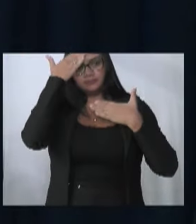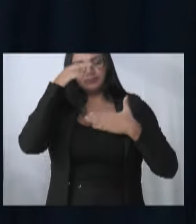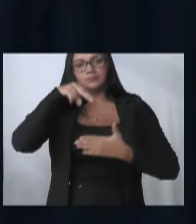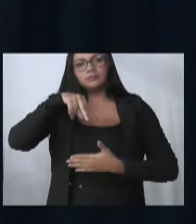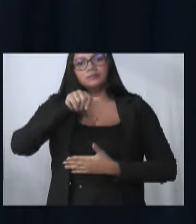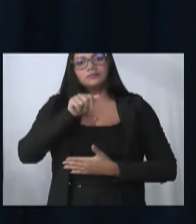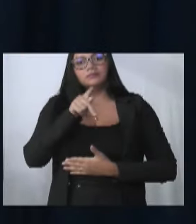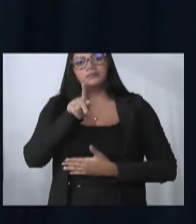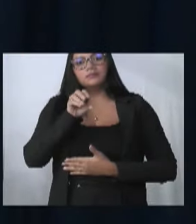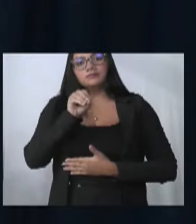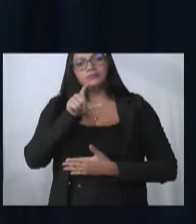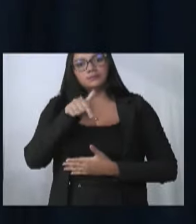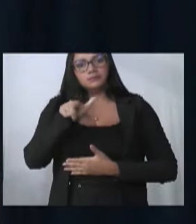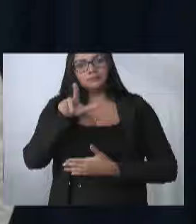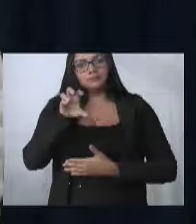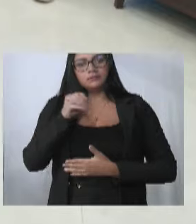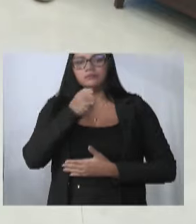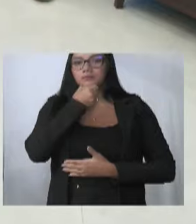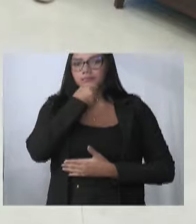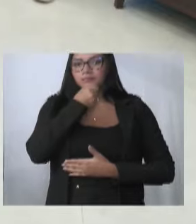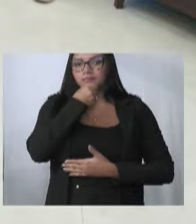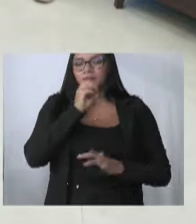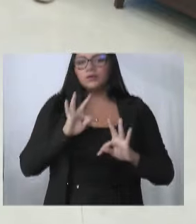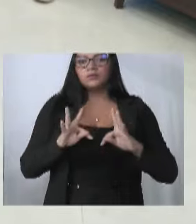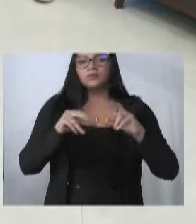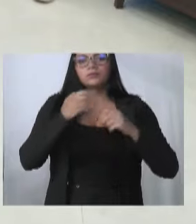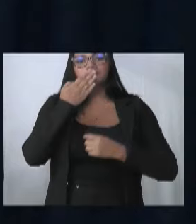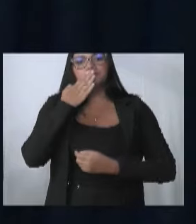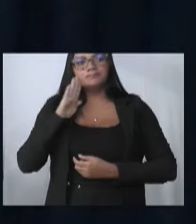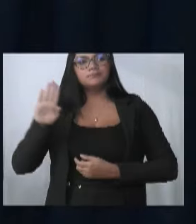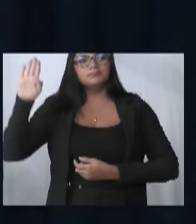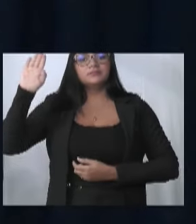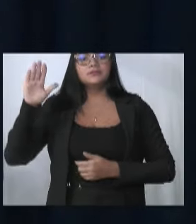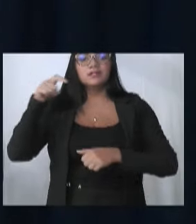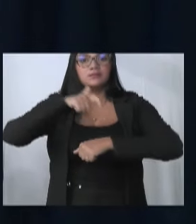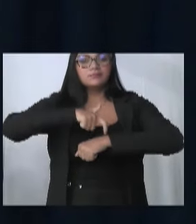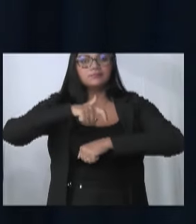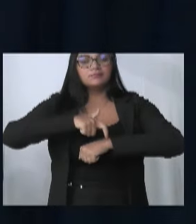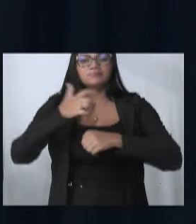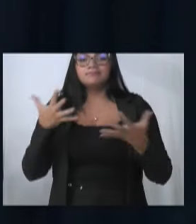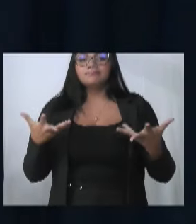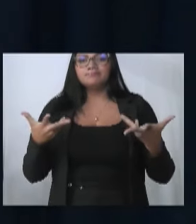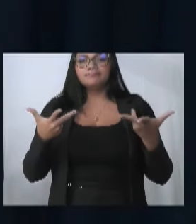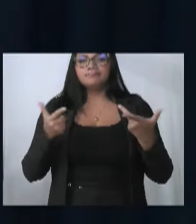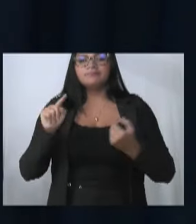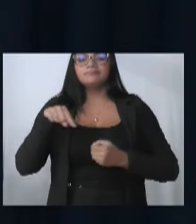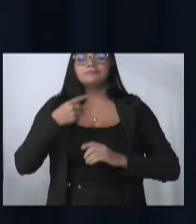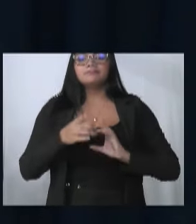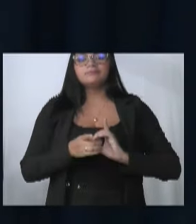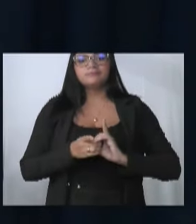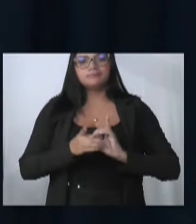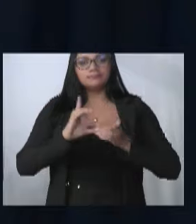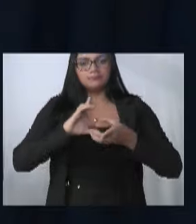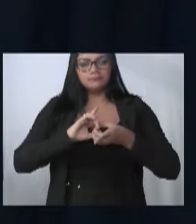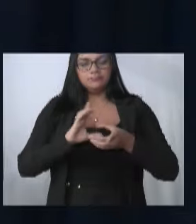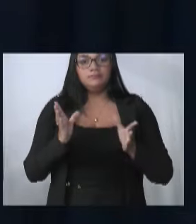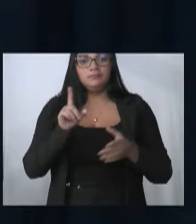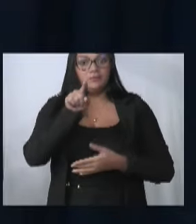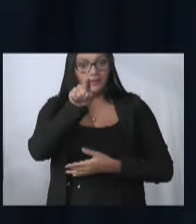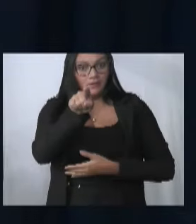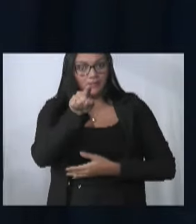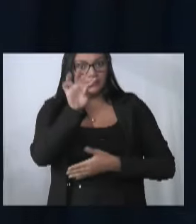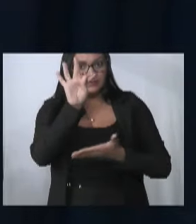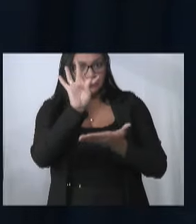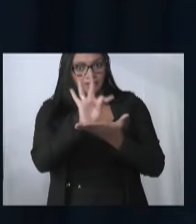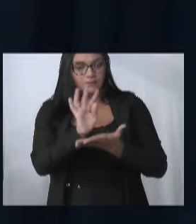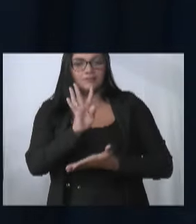também agradecer a todos os candidatos por esse momento tão rico da nossa democracia. Teresinense, você me conhece.